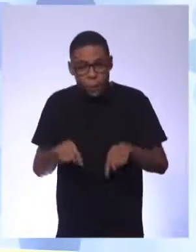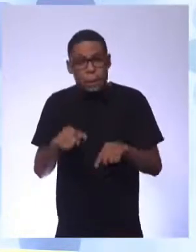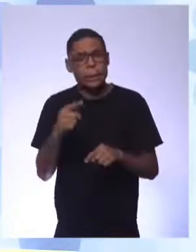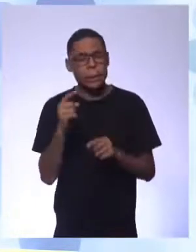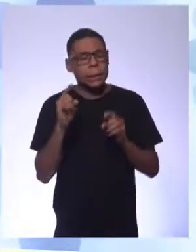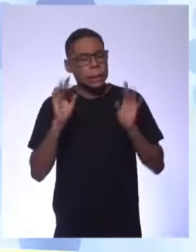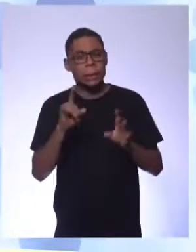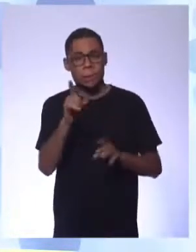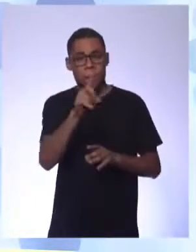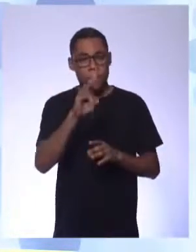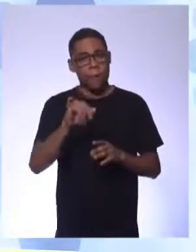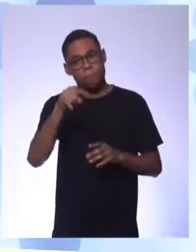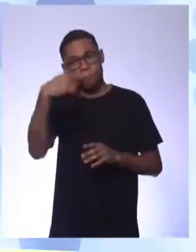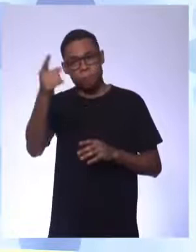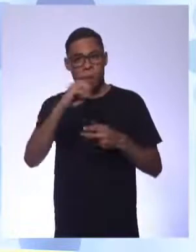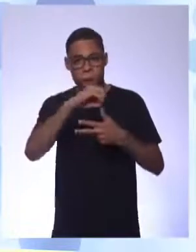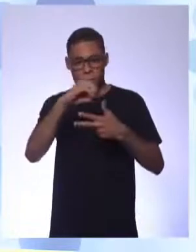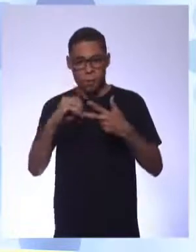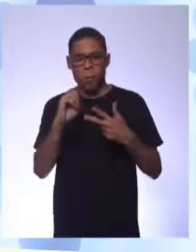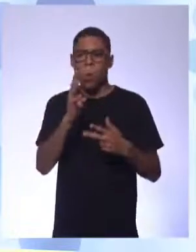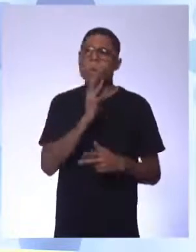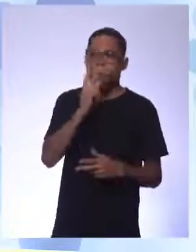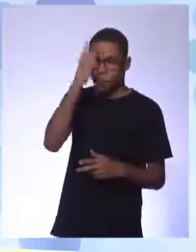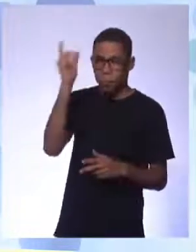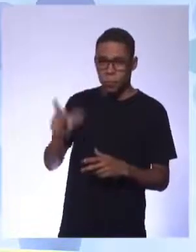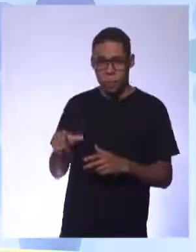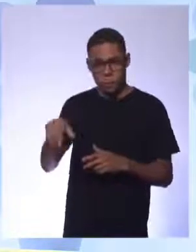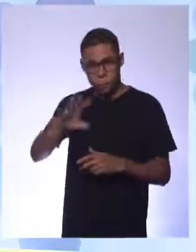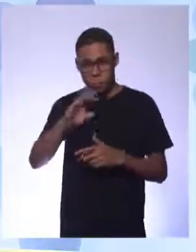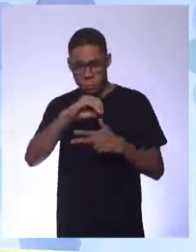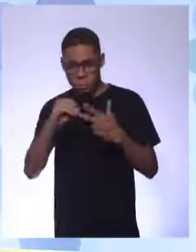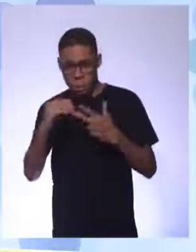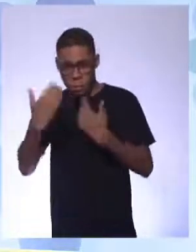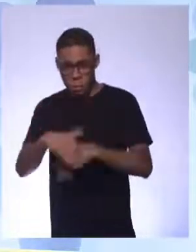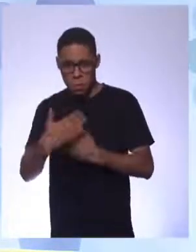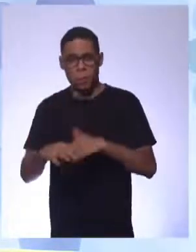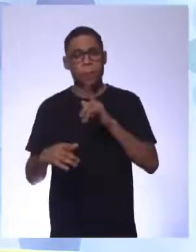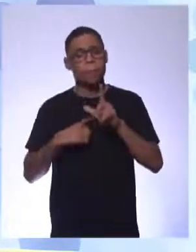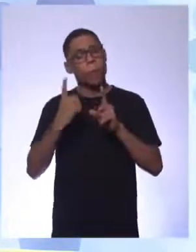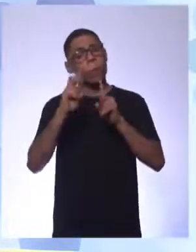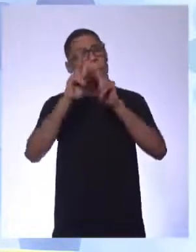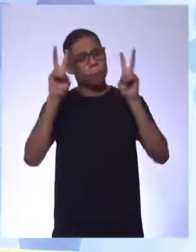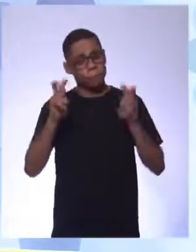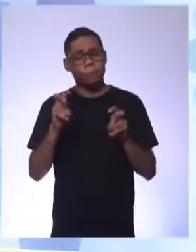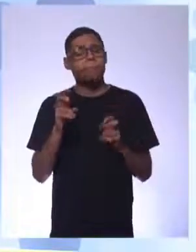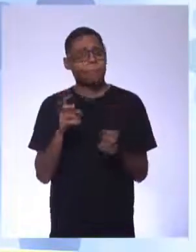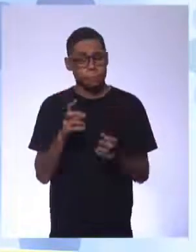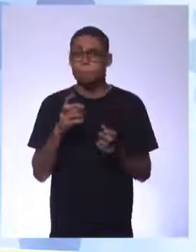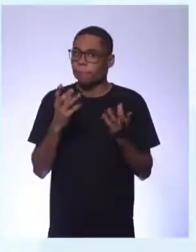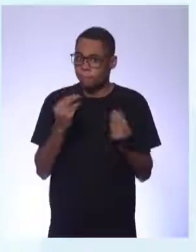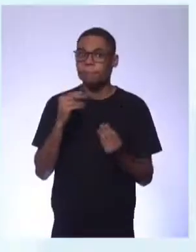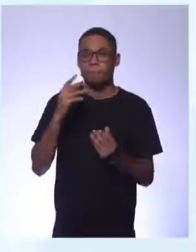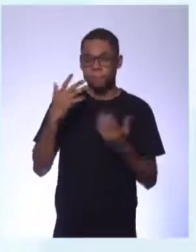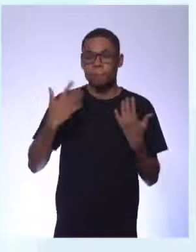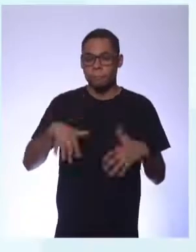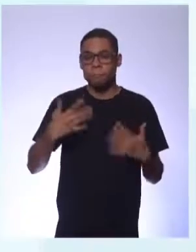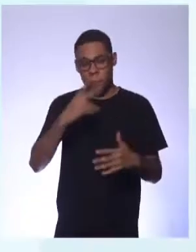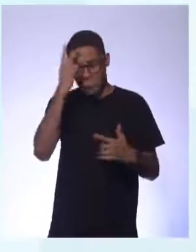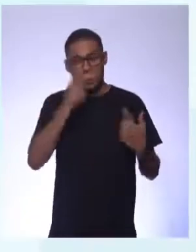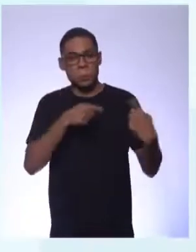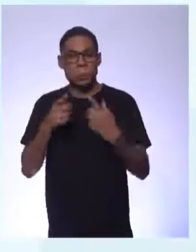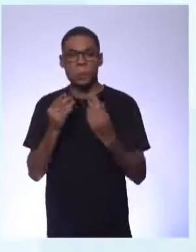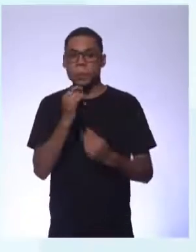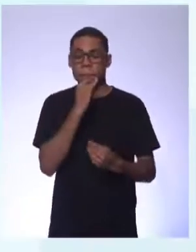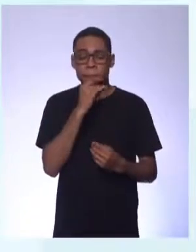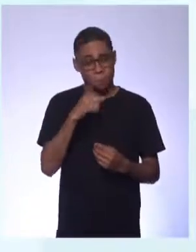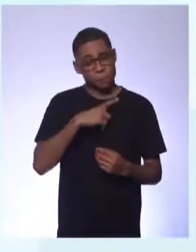você for fazer o Enem, ou conhecer alguém que faça o Enem, temos aqui, olha, um tema que é bem polêmico para você, na tela, por favor. Elabore